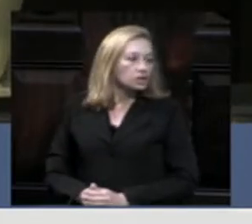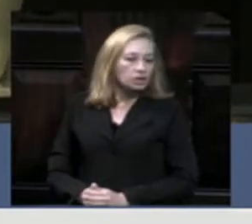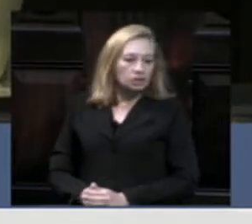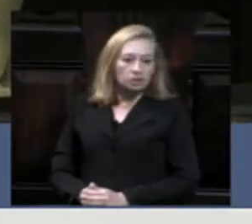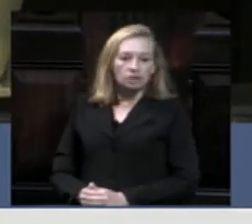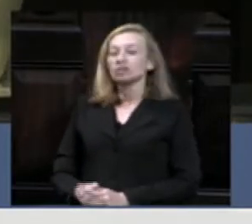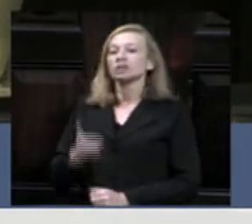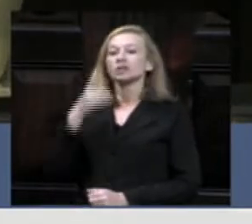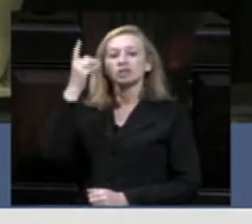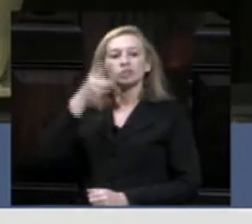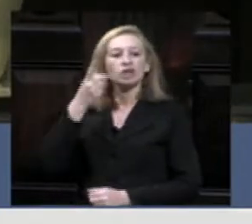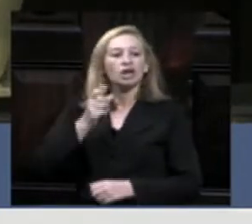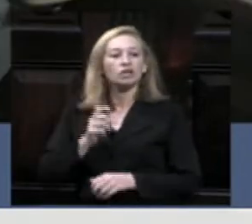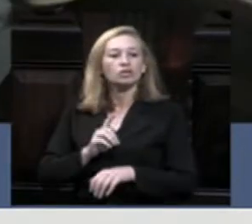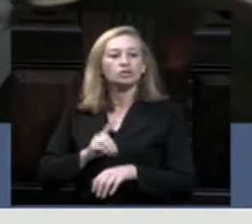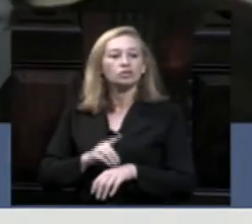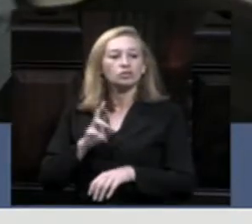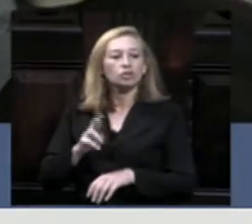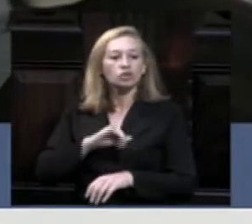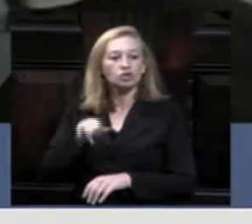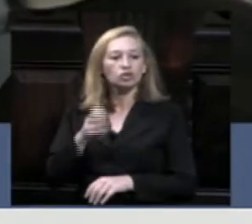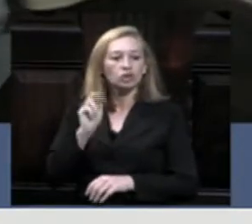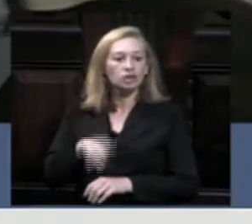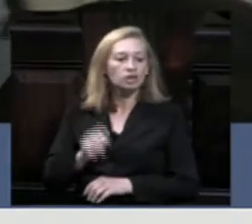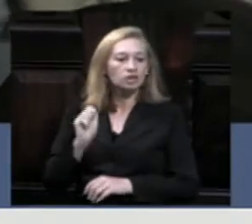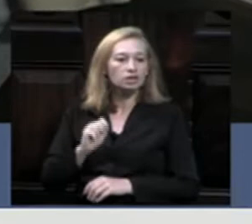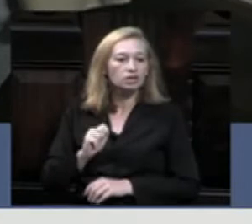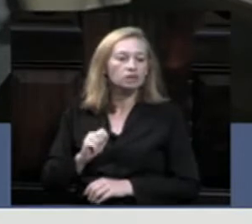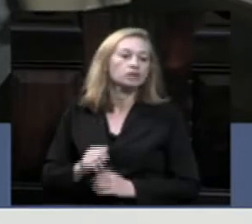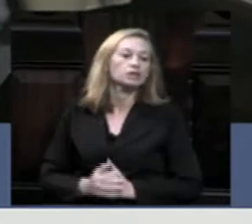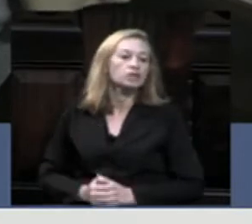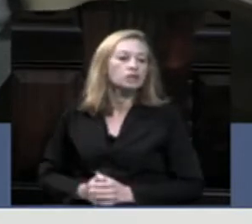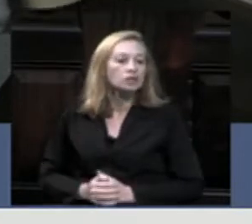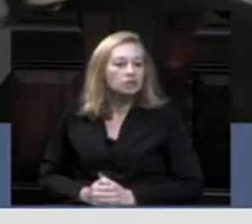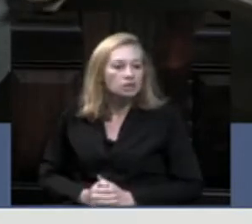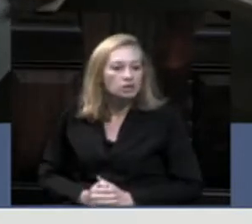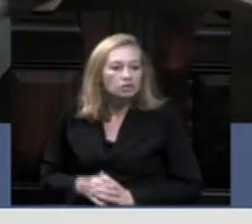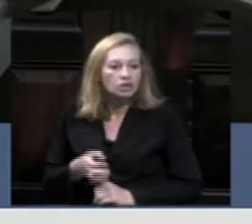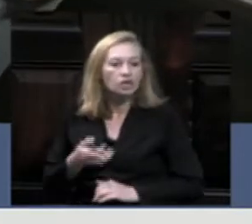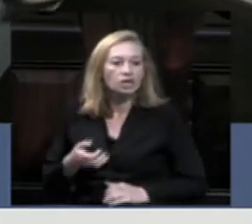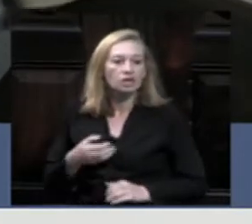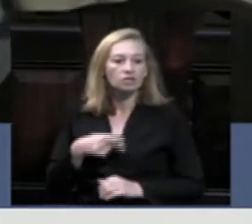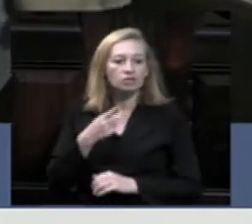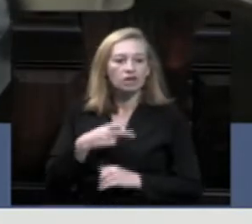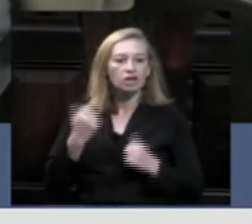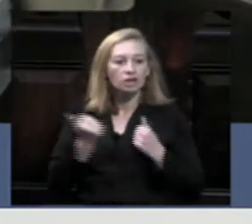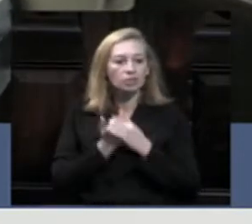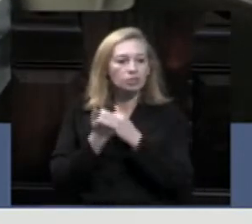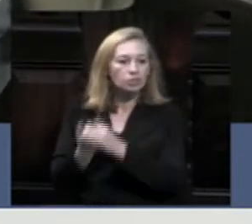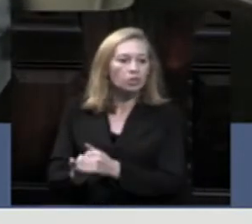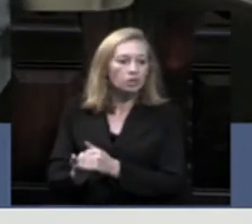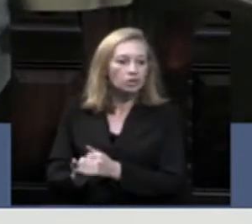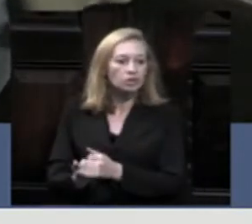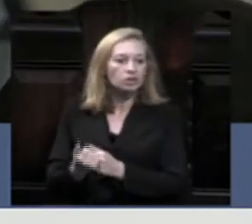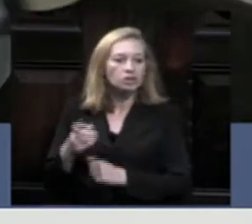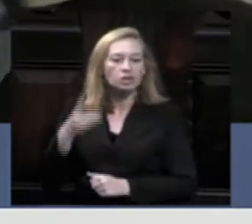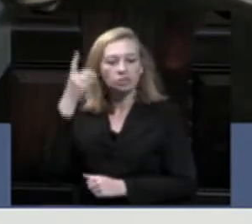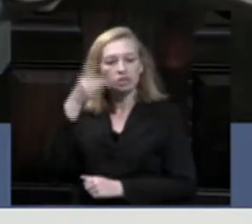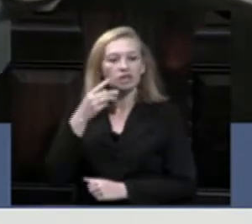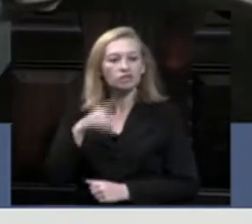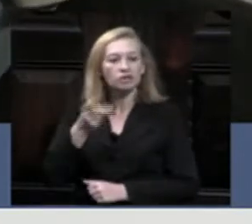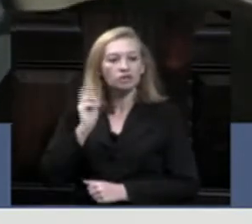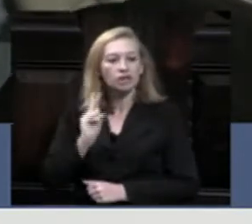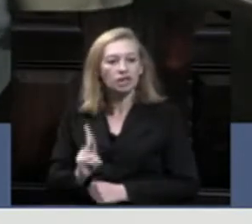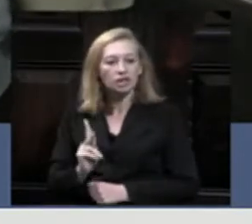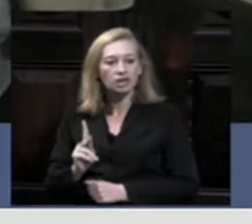Deputado Dr. Giulianelli, por gentileza. Eu quero colocar aqui o meu perfeito apoio à fala do deputado Valdec Carneiro em